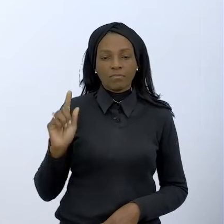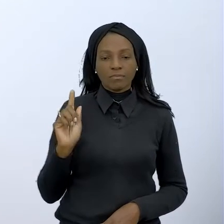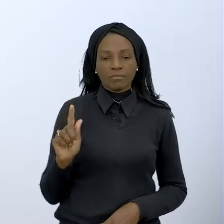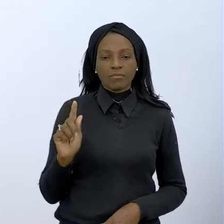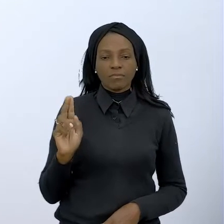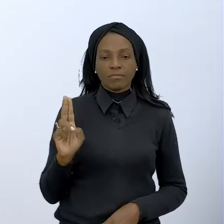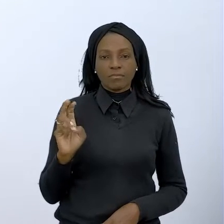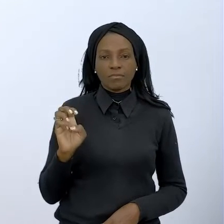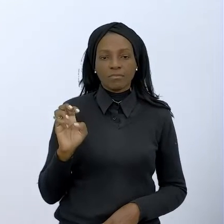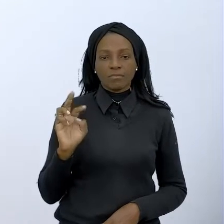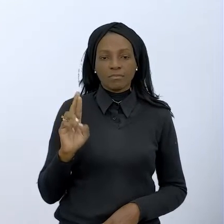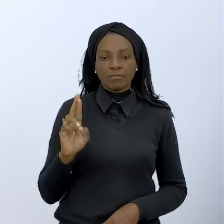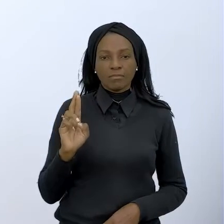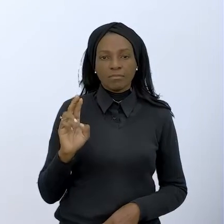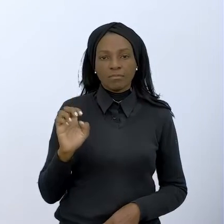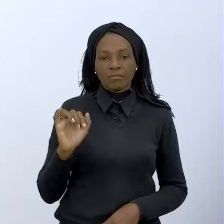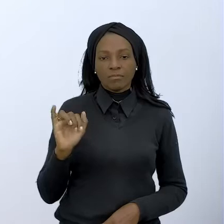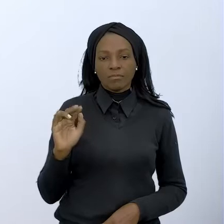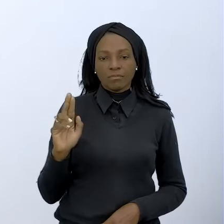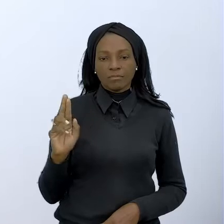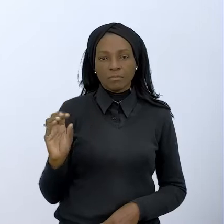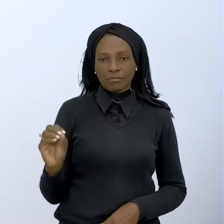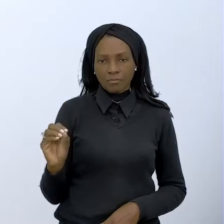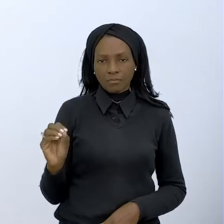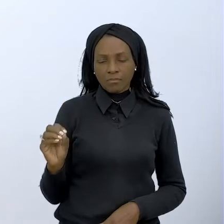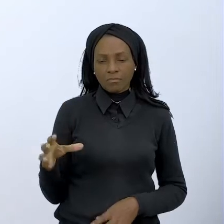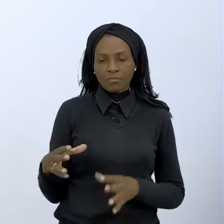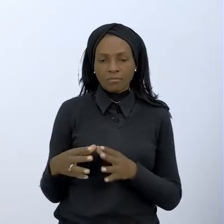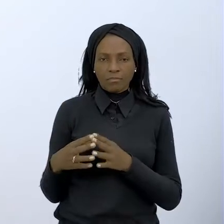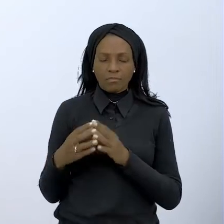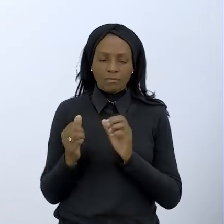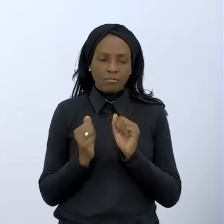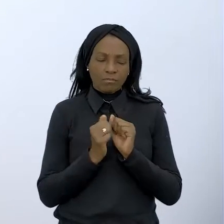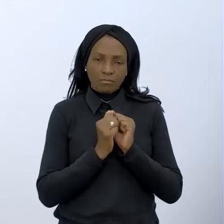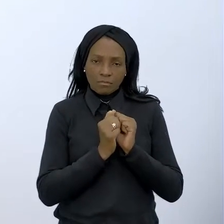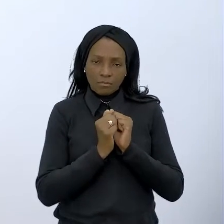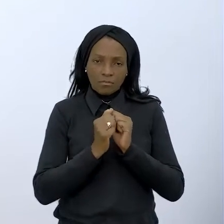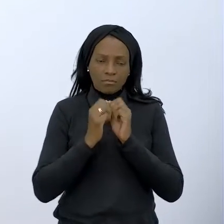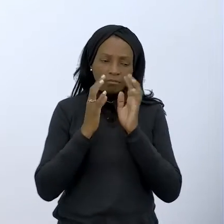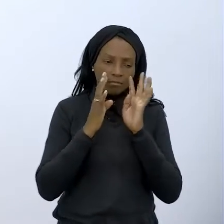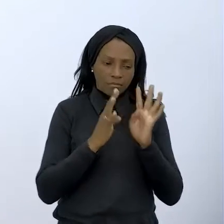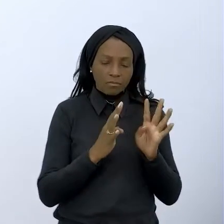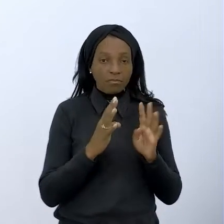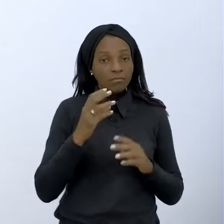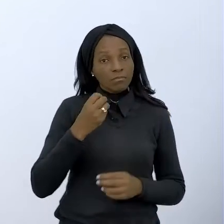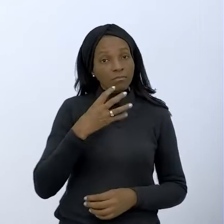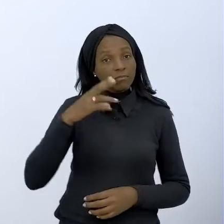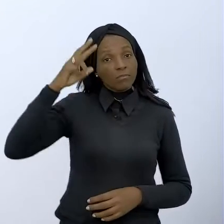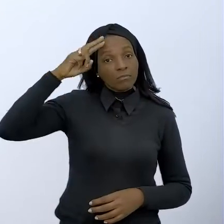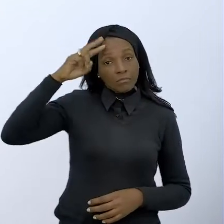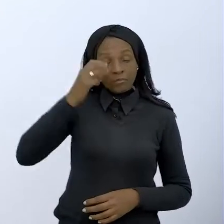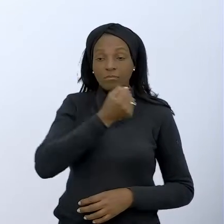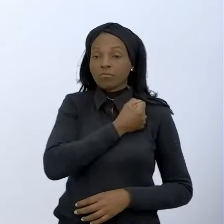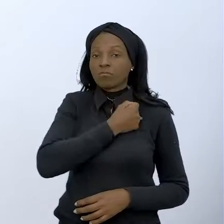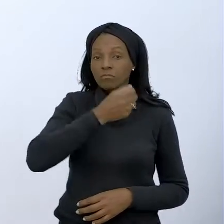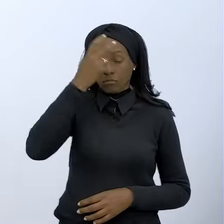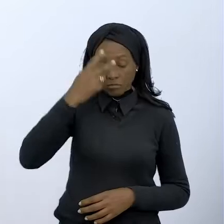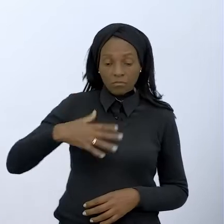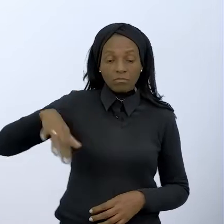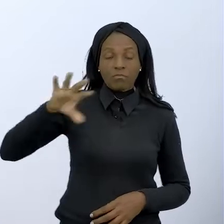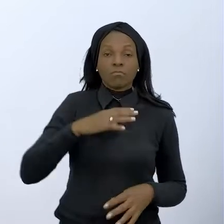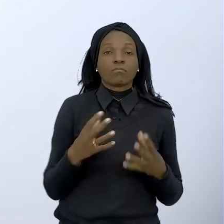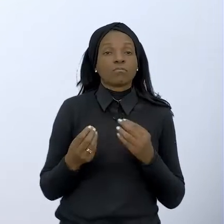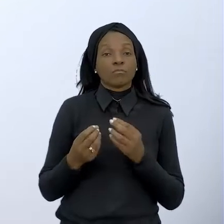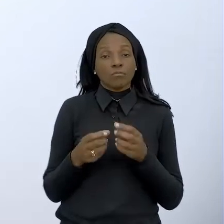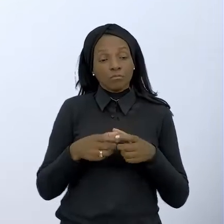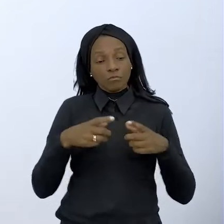galera que nos acompanha, nos prestigia, é sempre bom lembrar que nós temos uma audiência bacana com os